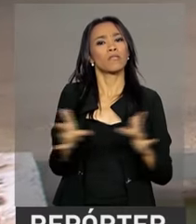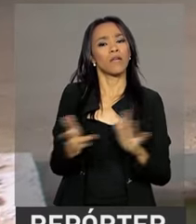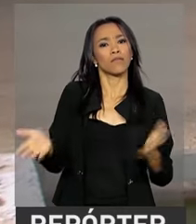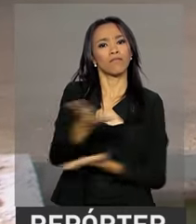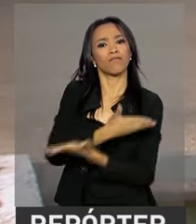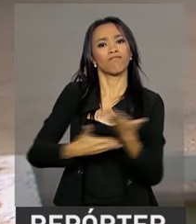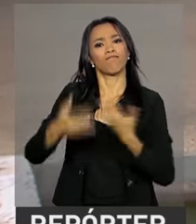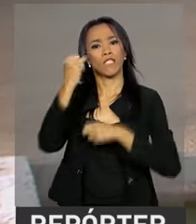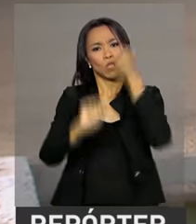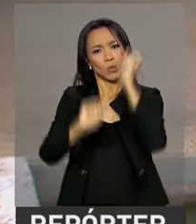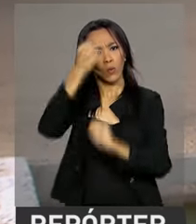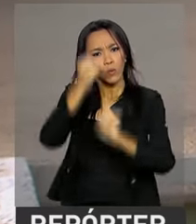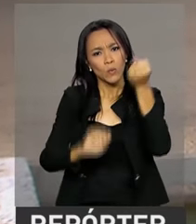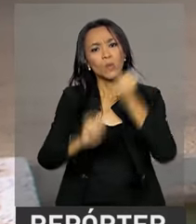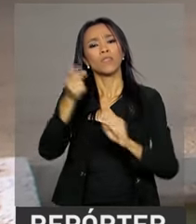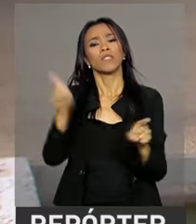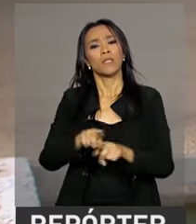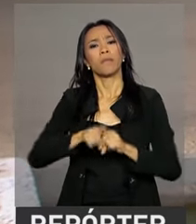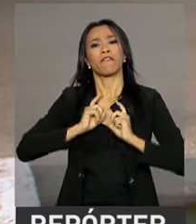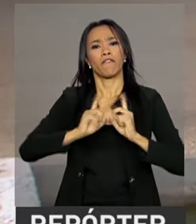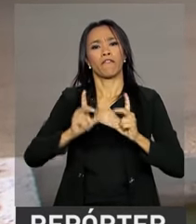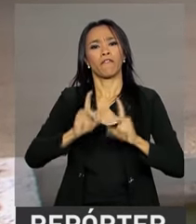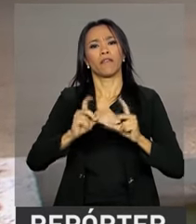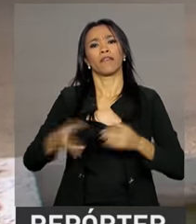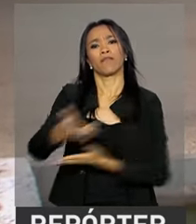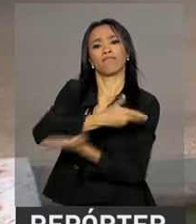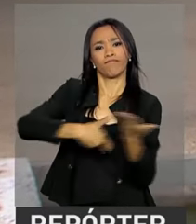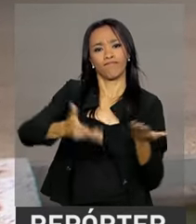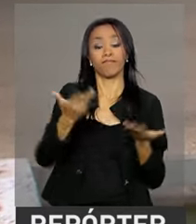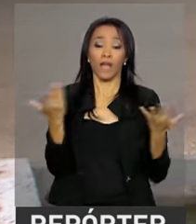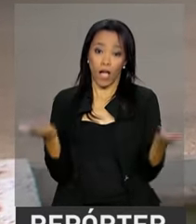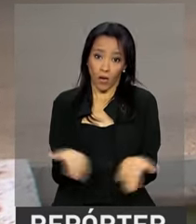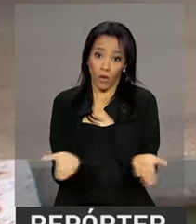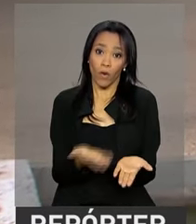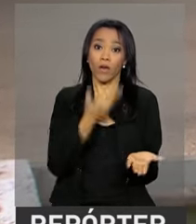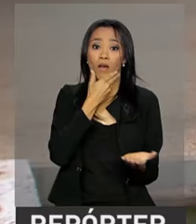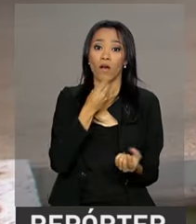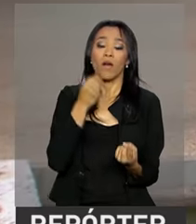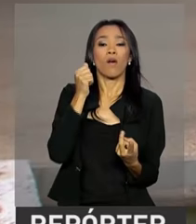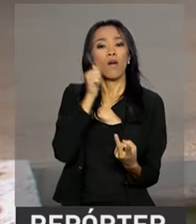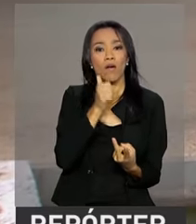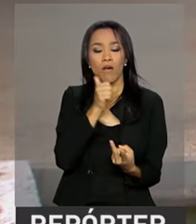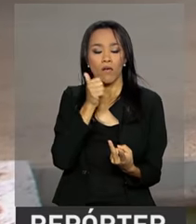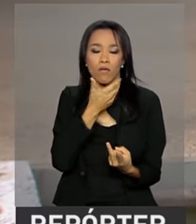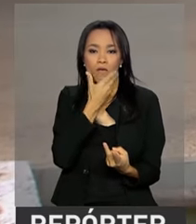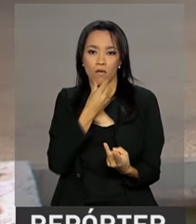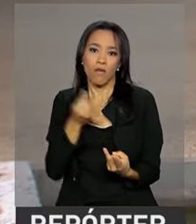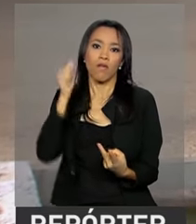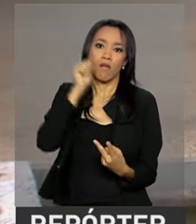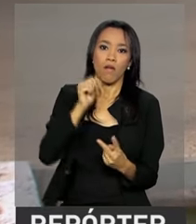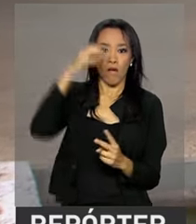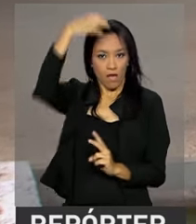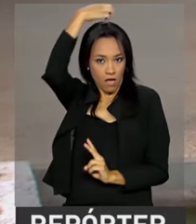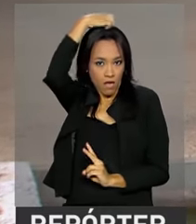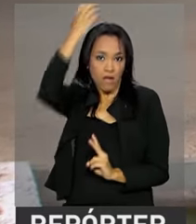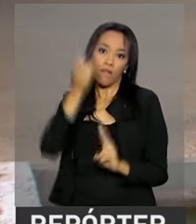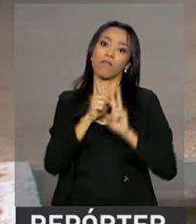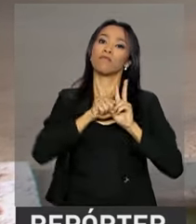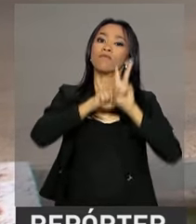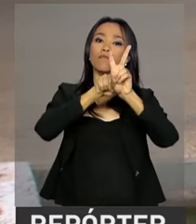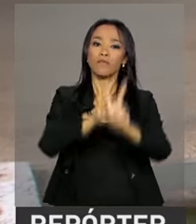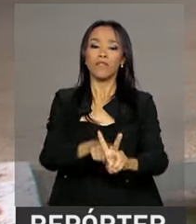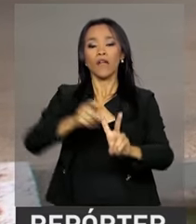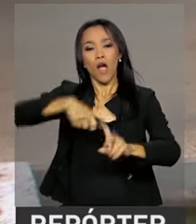industriais e os laços comerciais agora o rei a rainha vem em brasília para este almoço que vai ser uma homenagem